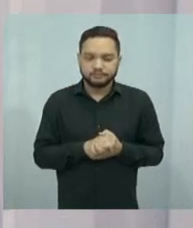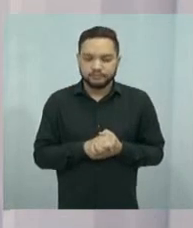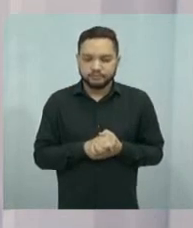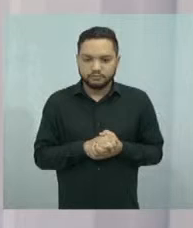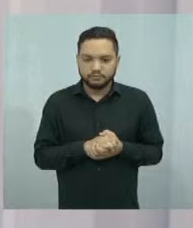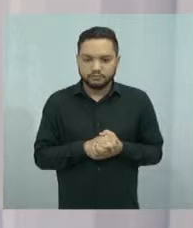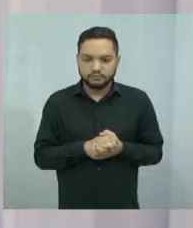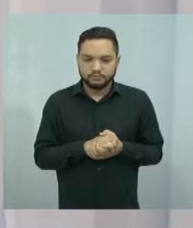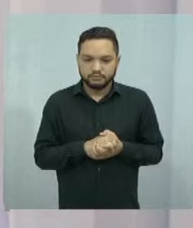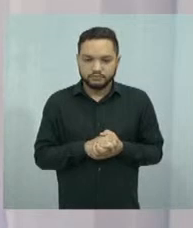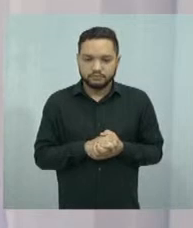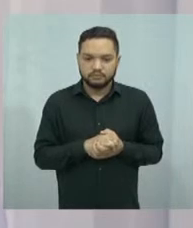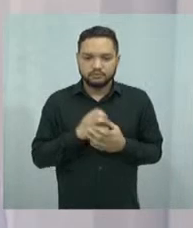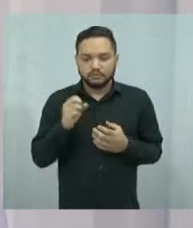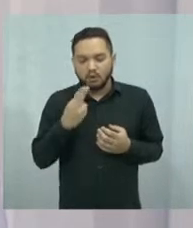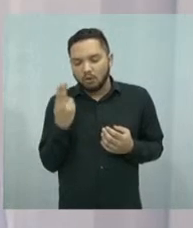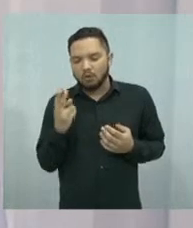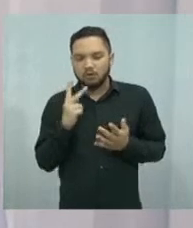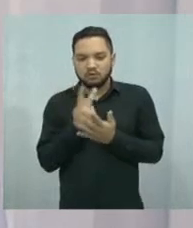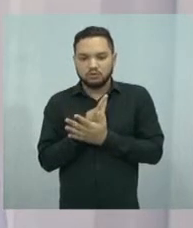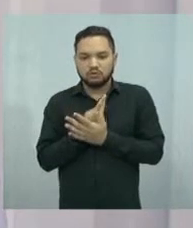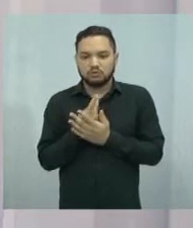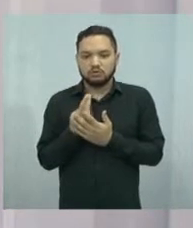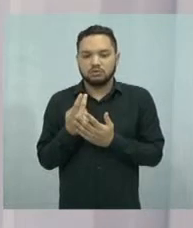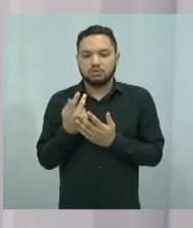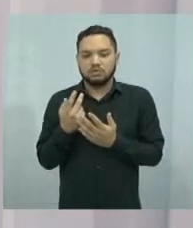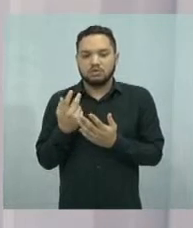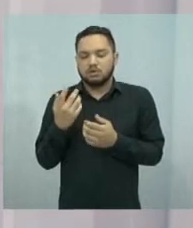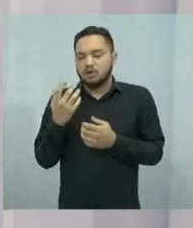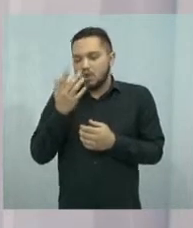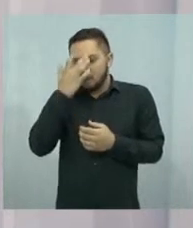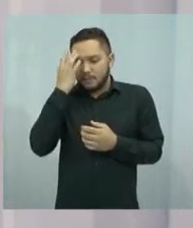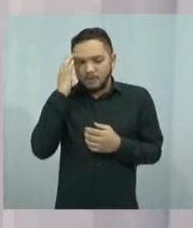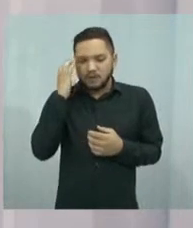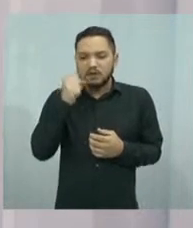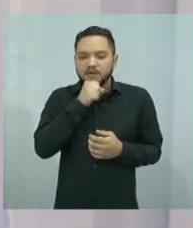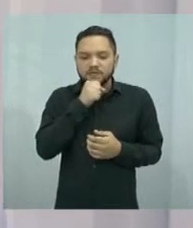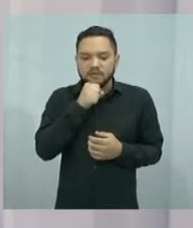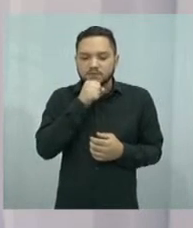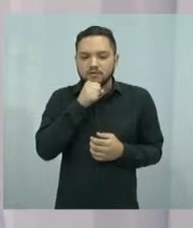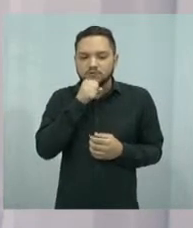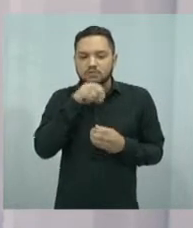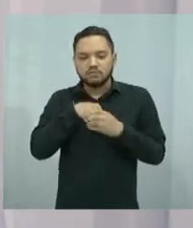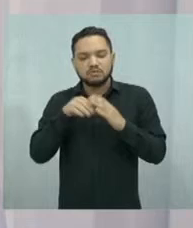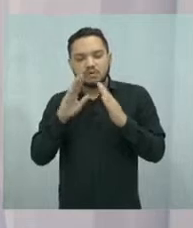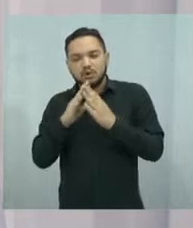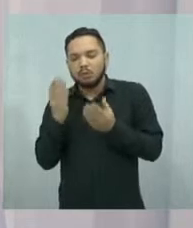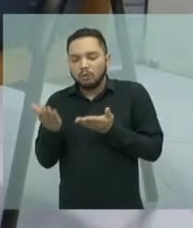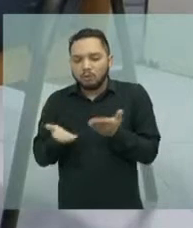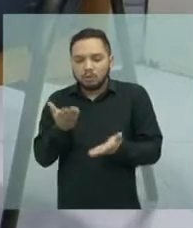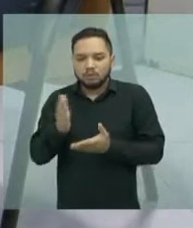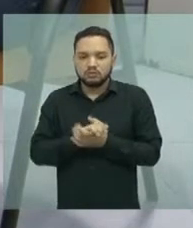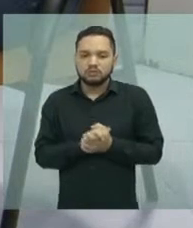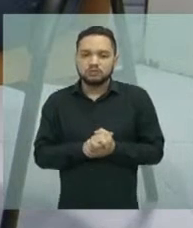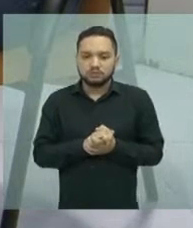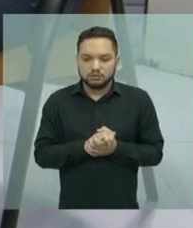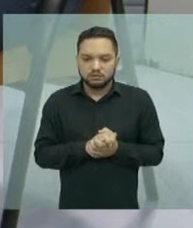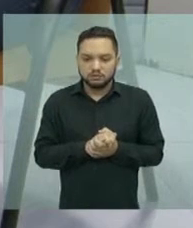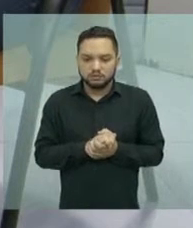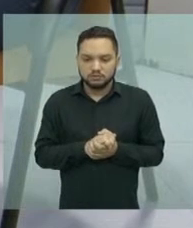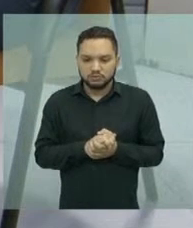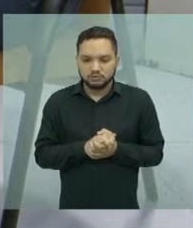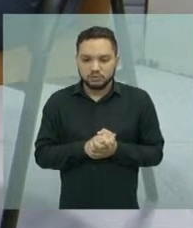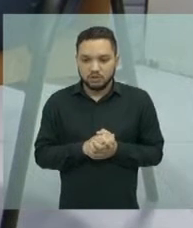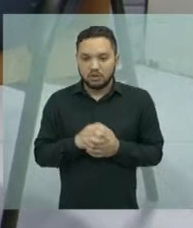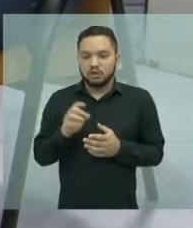precisa, né, com um idoso que sente um mal súbito, atuar dentro de casa mesmo. Então, isso tudo é uma política institucional da